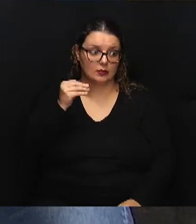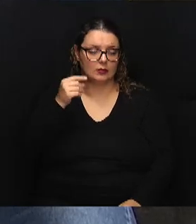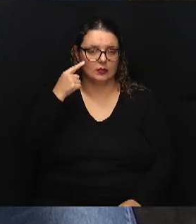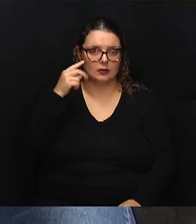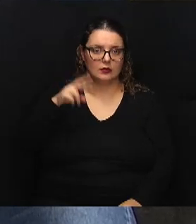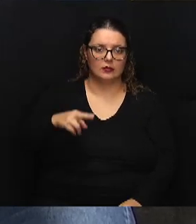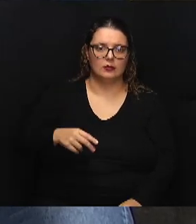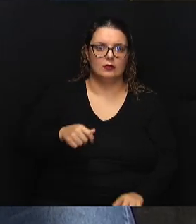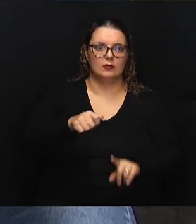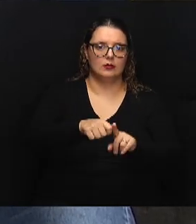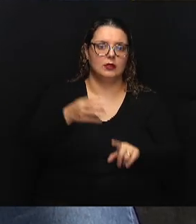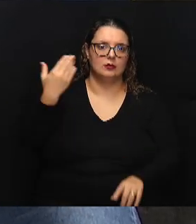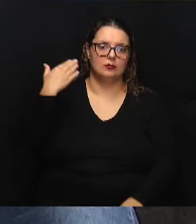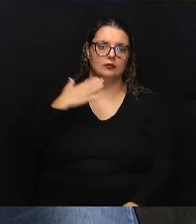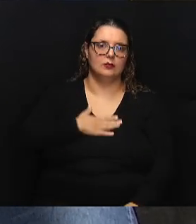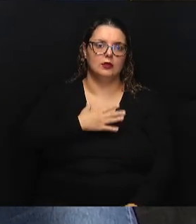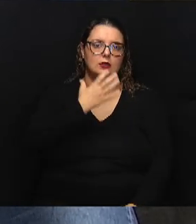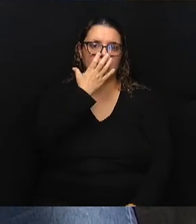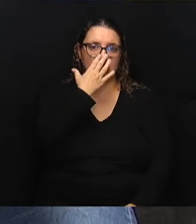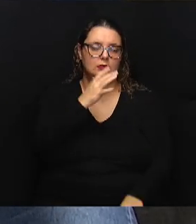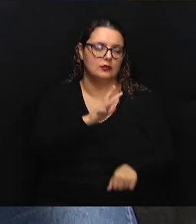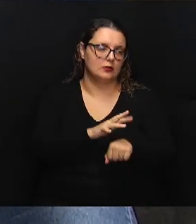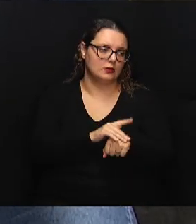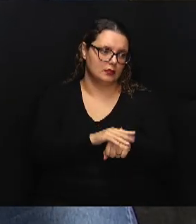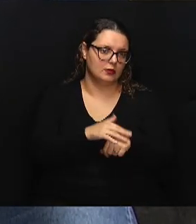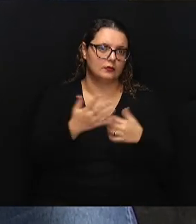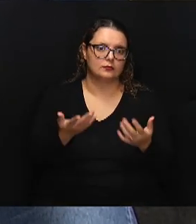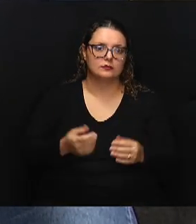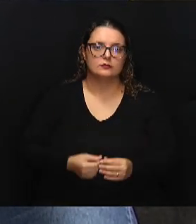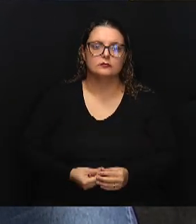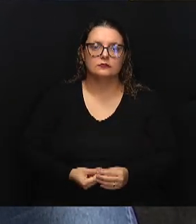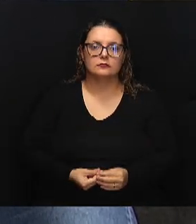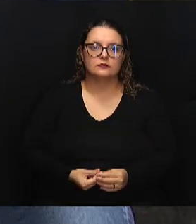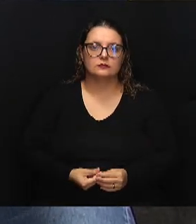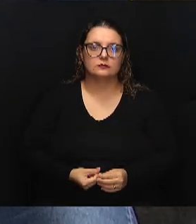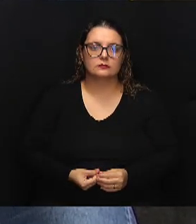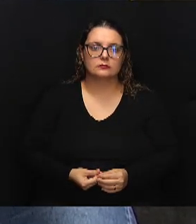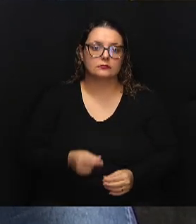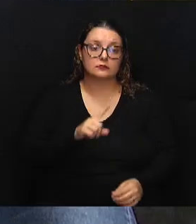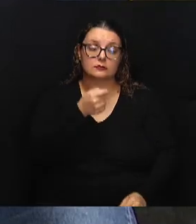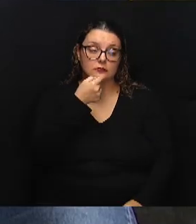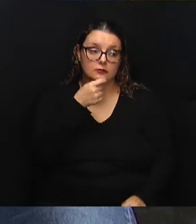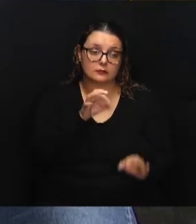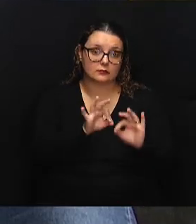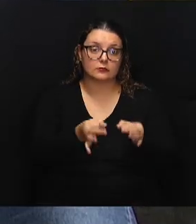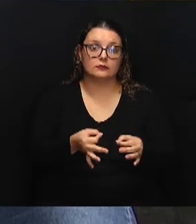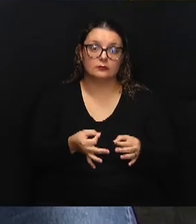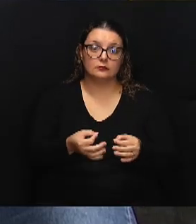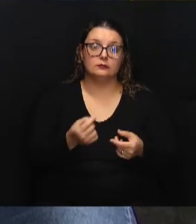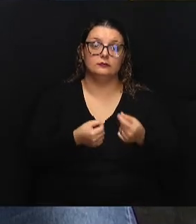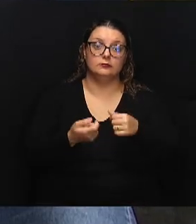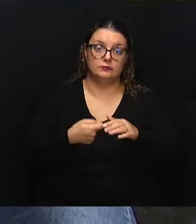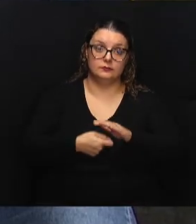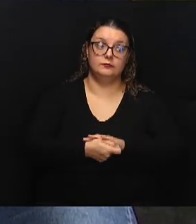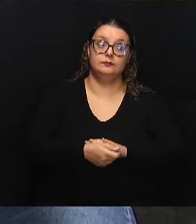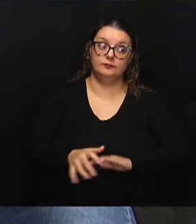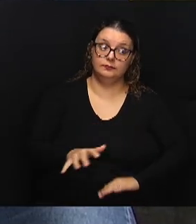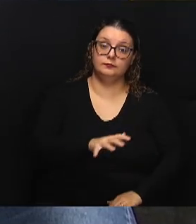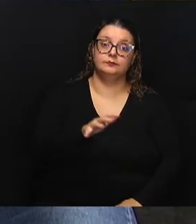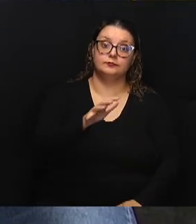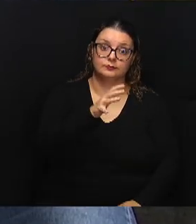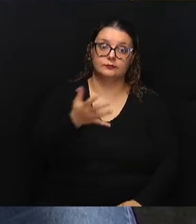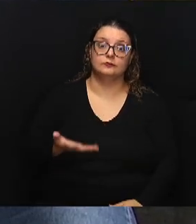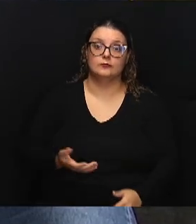meu cachorro ficou doente e assim, não era um remedinho, sabe? Eu tive que investir uma grana mesmo,